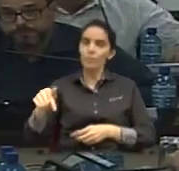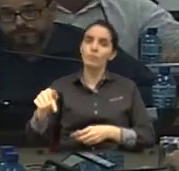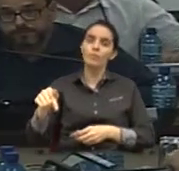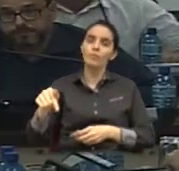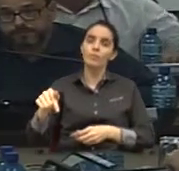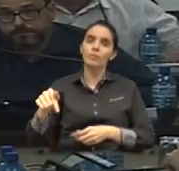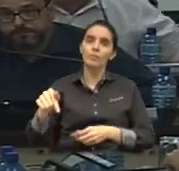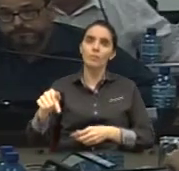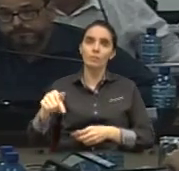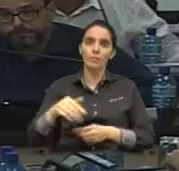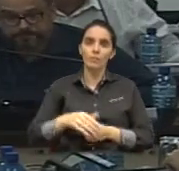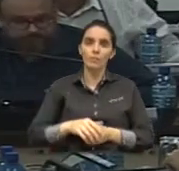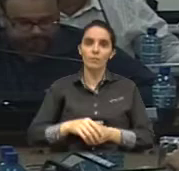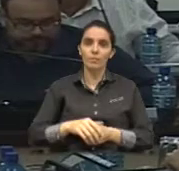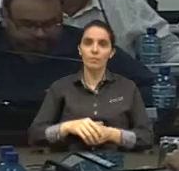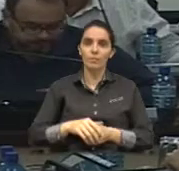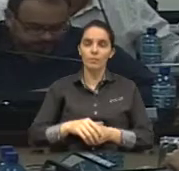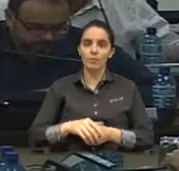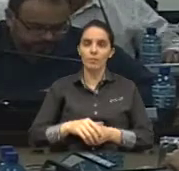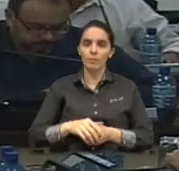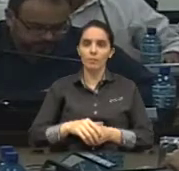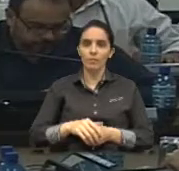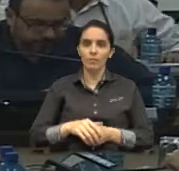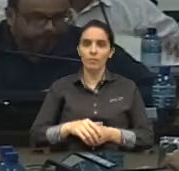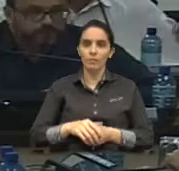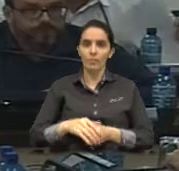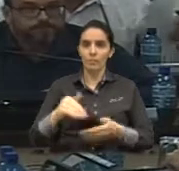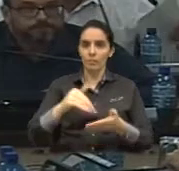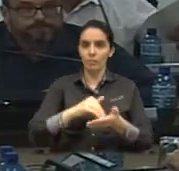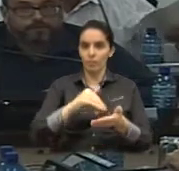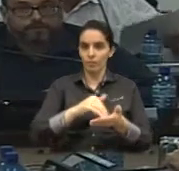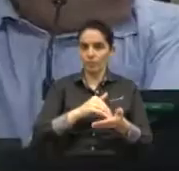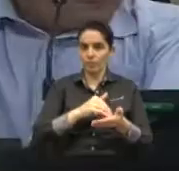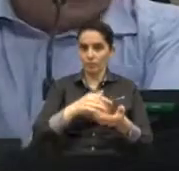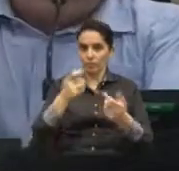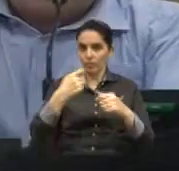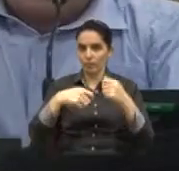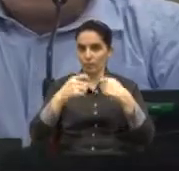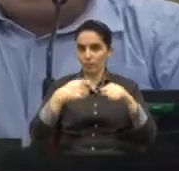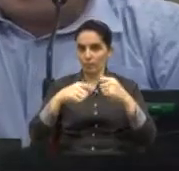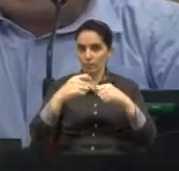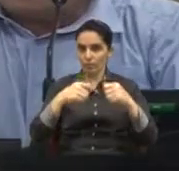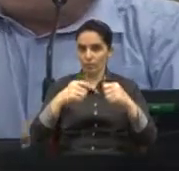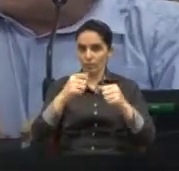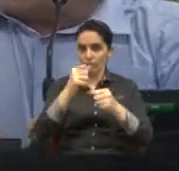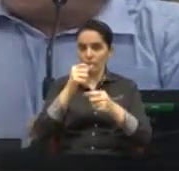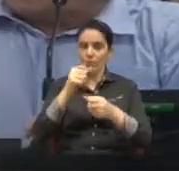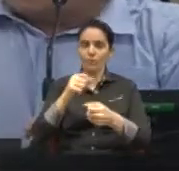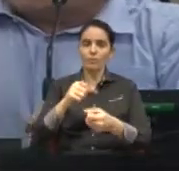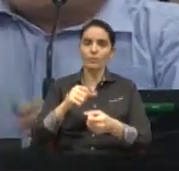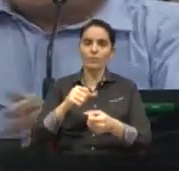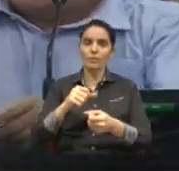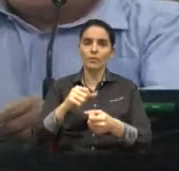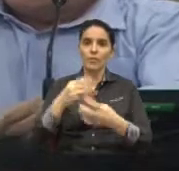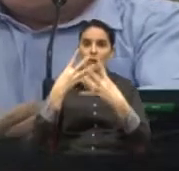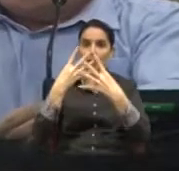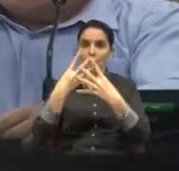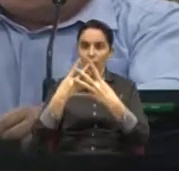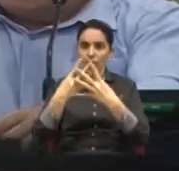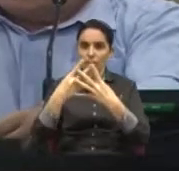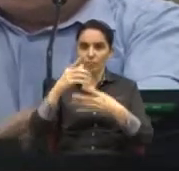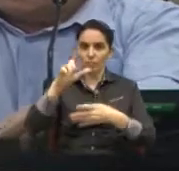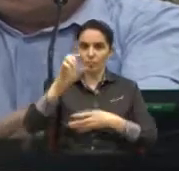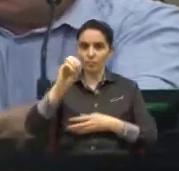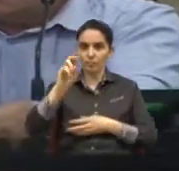133/2017. Moção de apelo ao excelentíssimo senhor secretário de Administração Penitenciária do Estado de São Paulo, Lourival